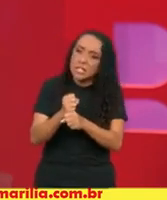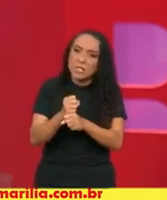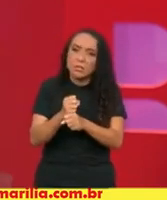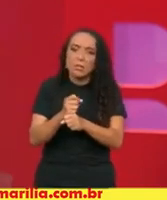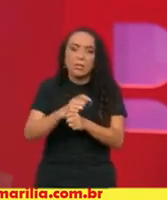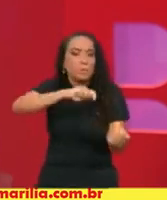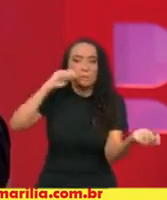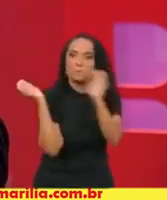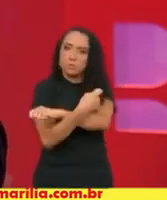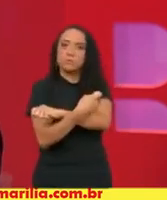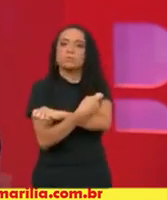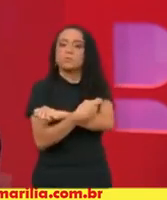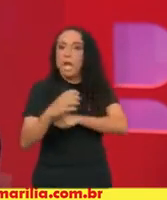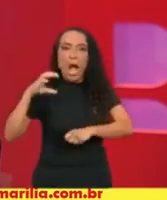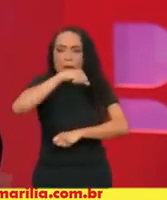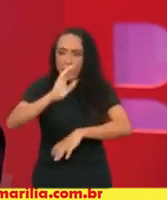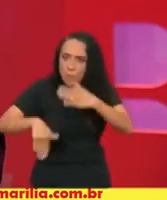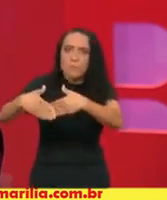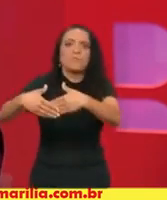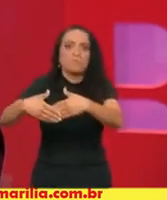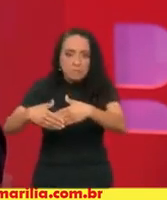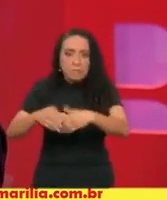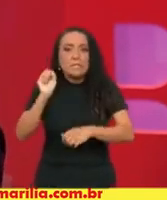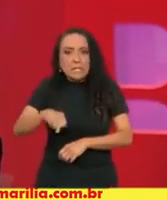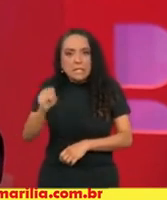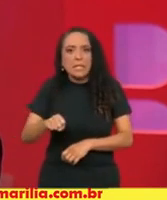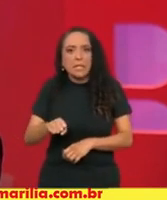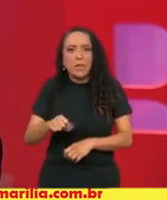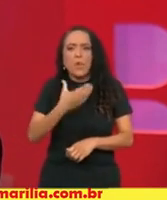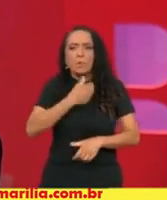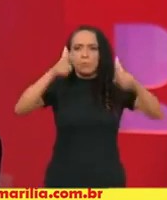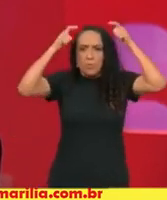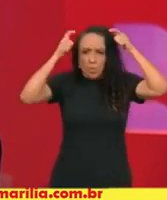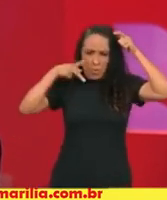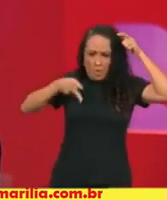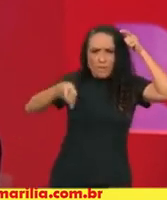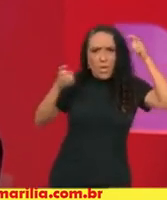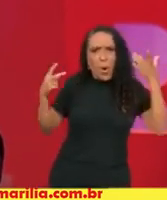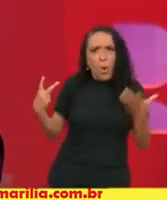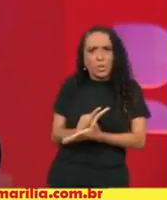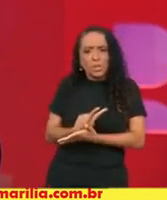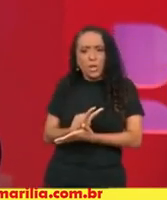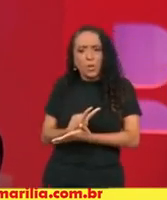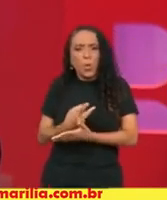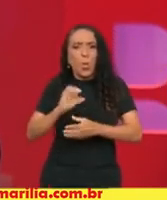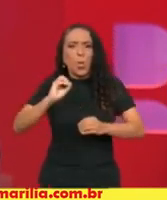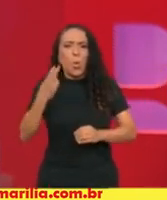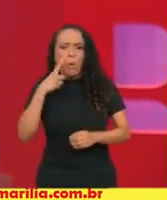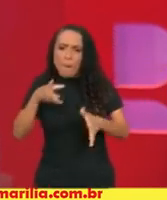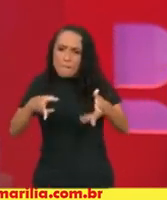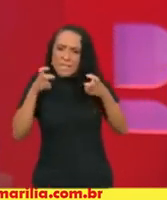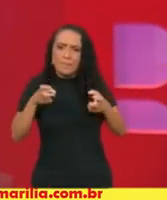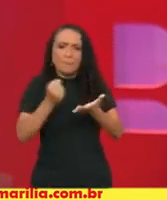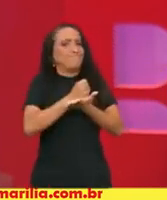vira completamente, Se acelerou muitíssimo. Se acelerou muito rápido. A ordem dos acontecimentos. O imperador viu claro. acontecendo, o império viu acontecendo, ou quando eles perceberam já era